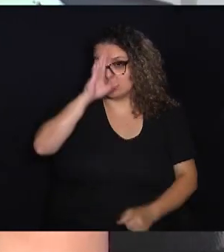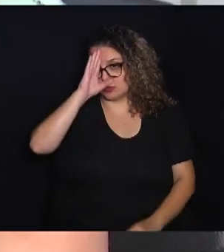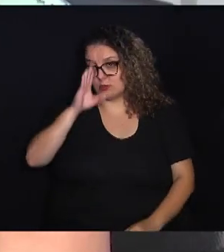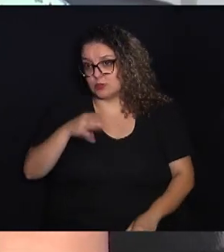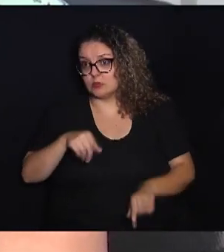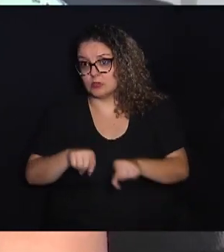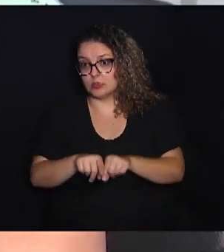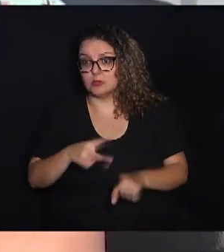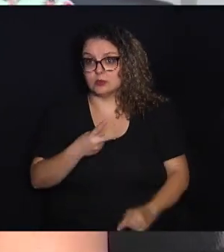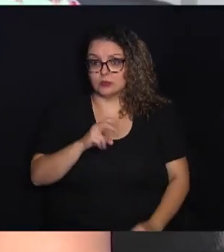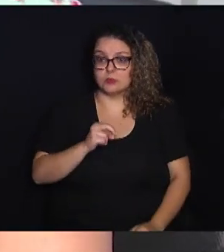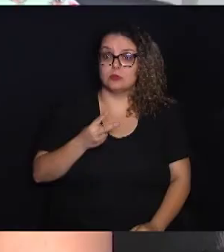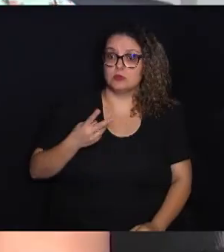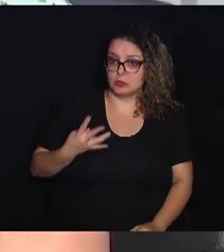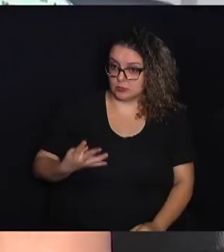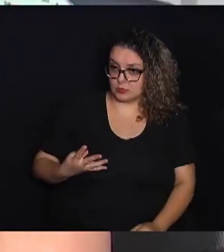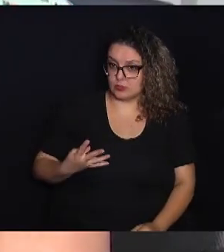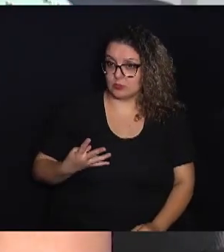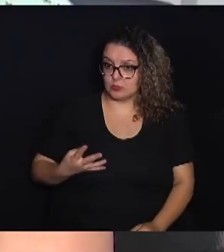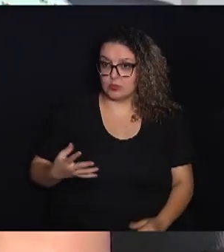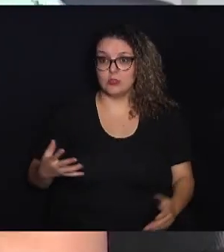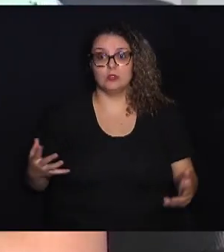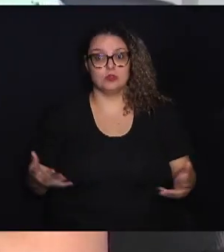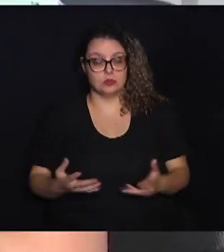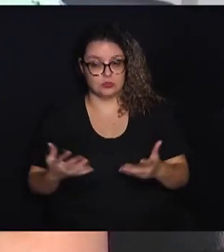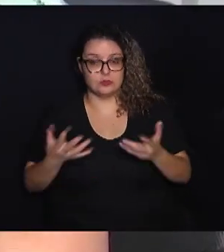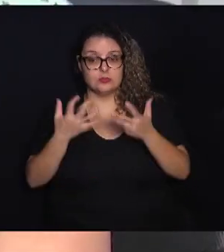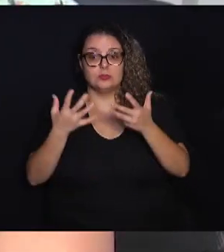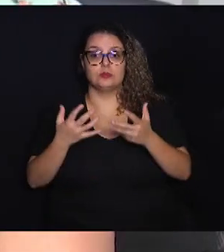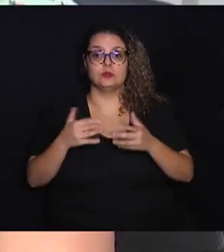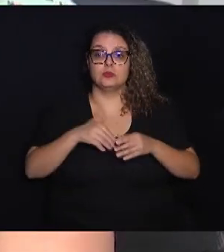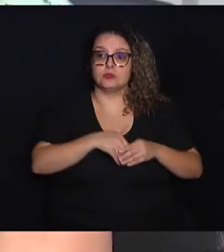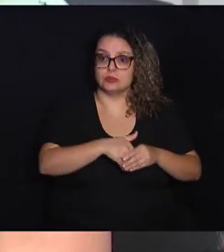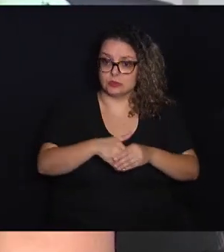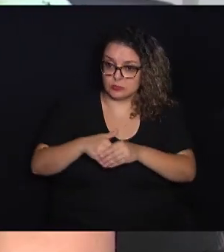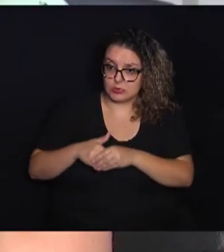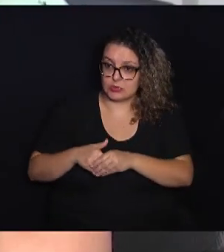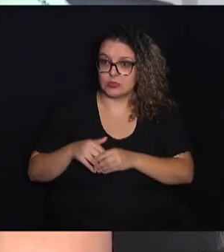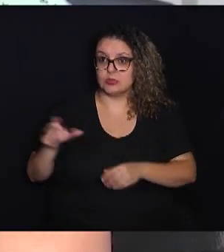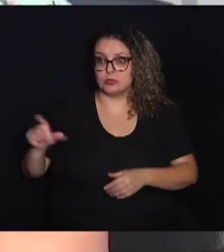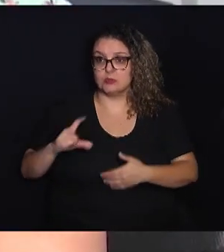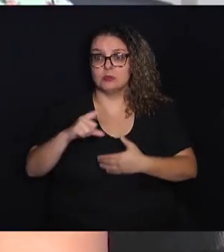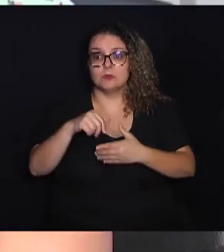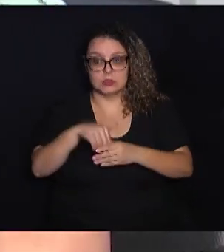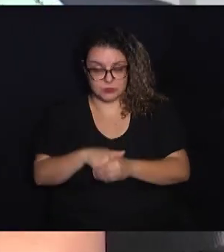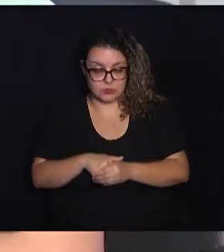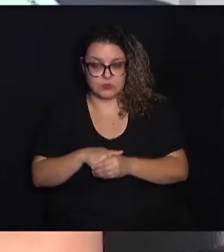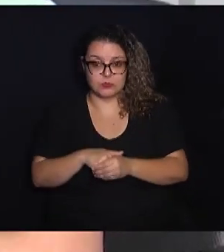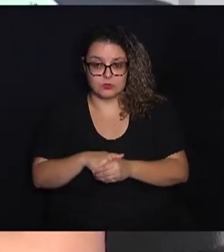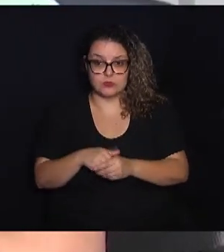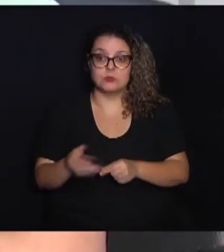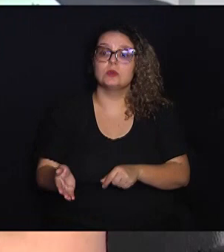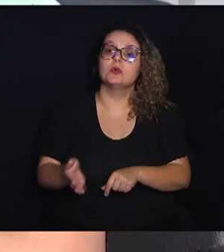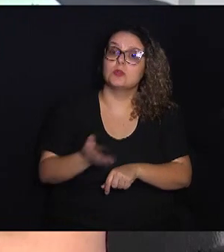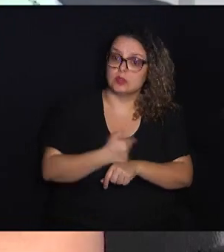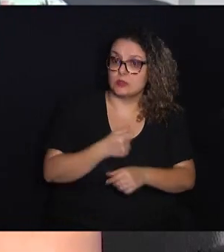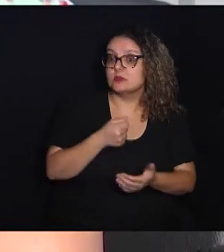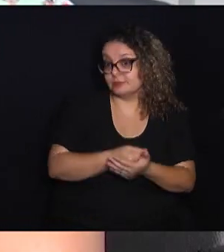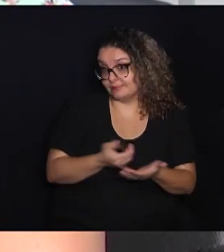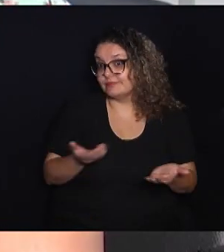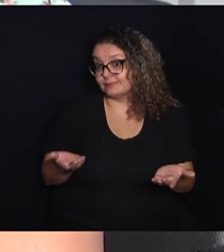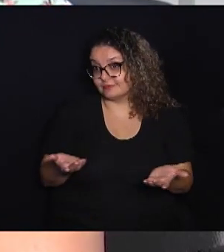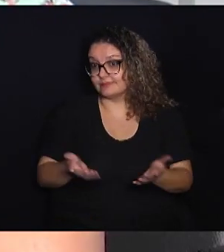em 2024, de iniciativas mesmo do incentivo ao voto, de tirar o título eleitoral, antes mesmo de ser obrigatório,